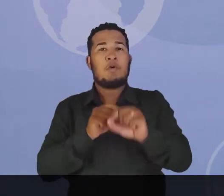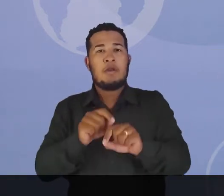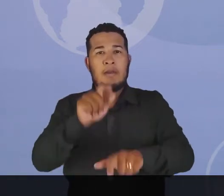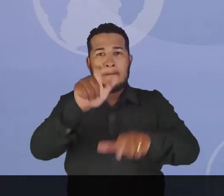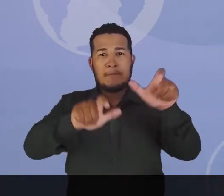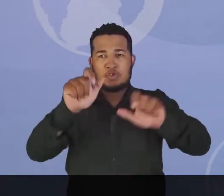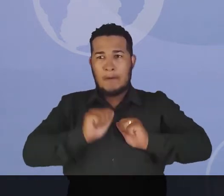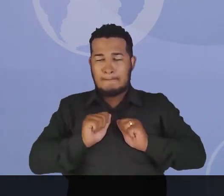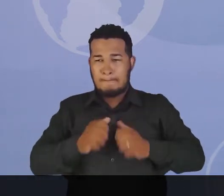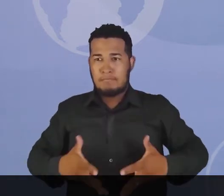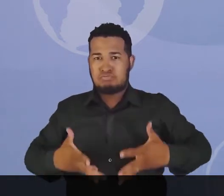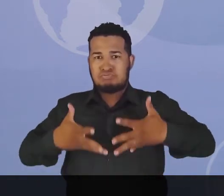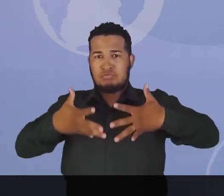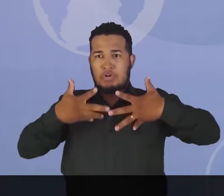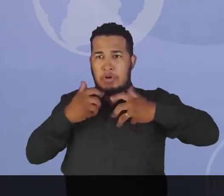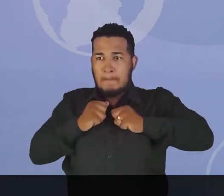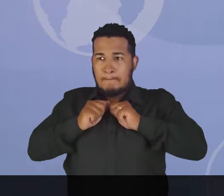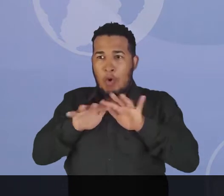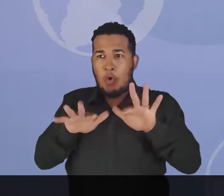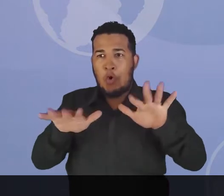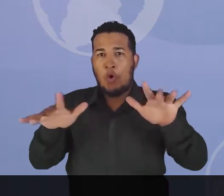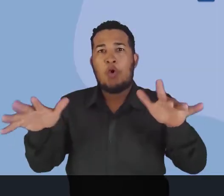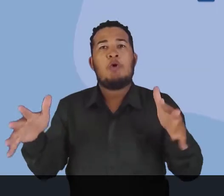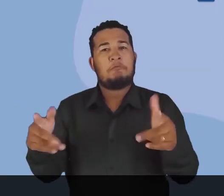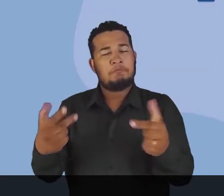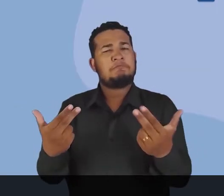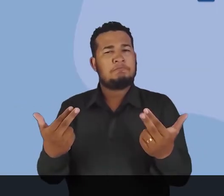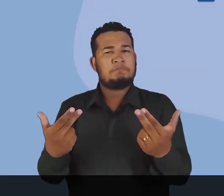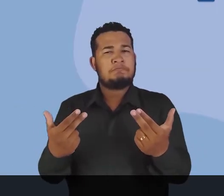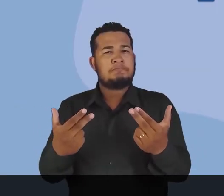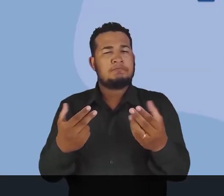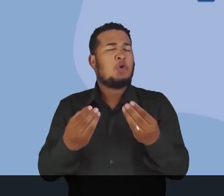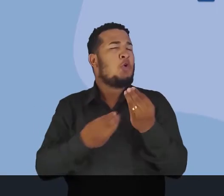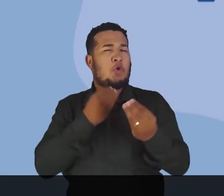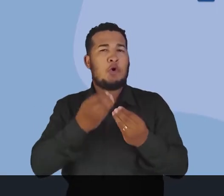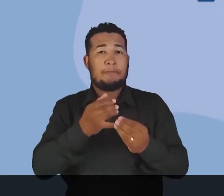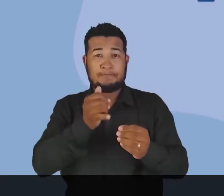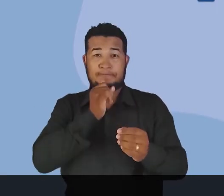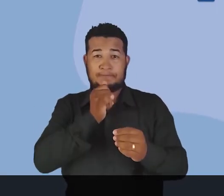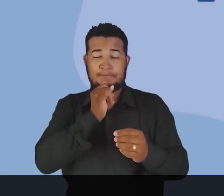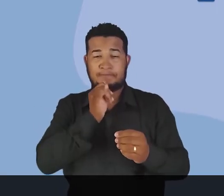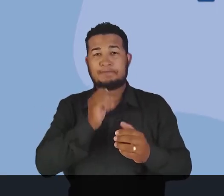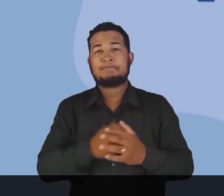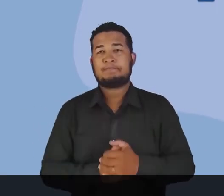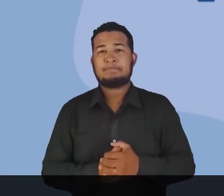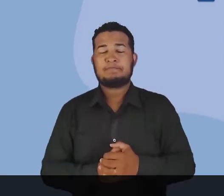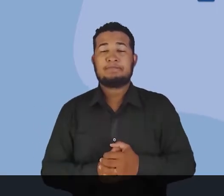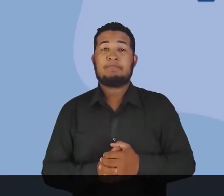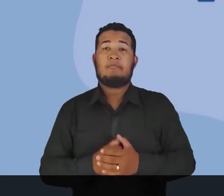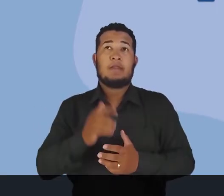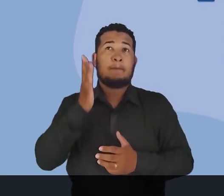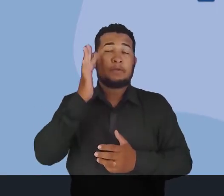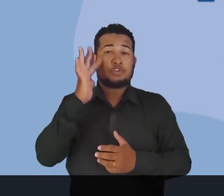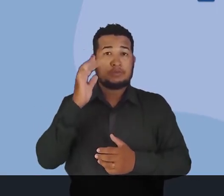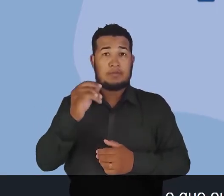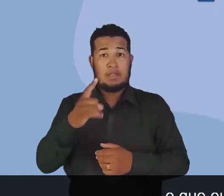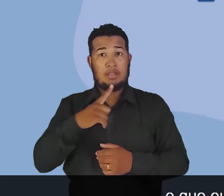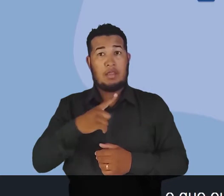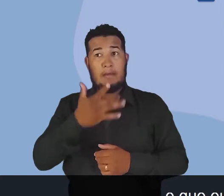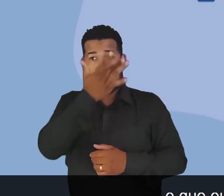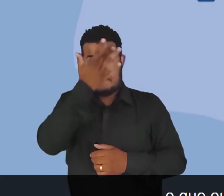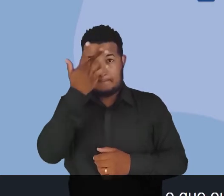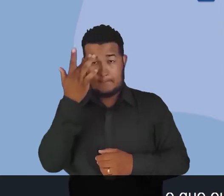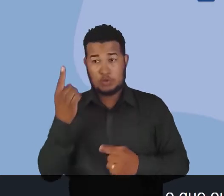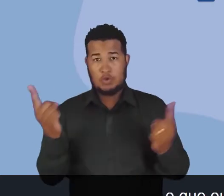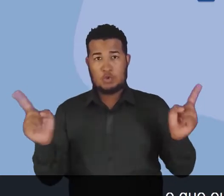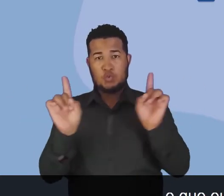de pessoas possíveis. Vamos ilustrar isso com um exemplo. Vamos supor que eu tenho duas pessoas e que eu